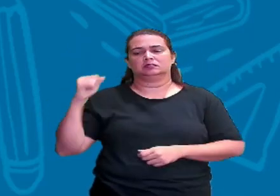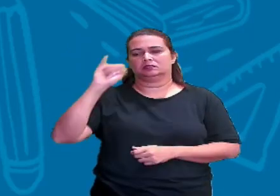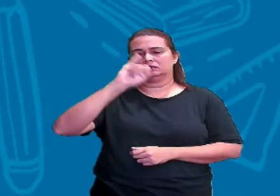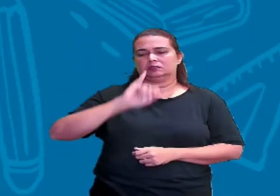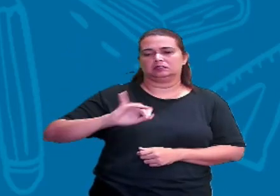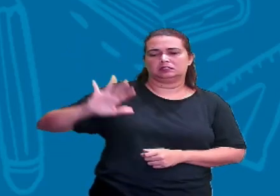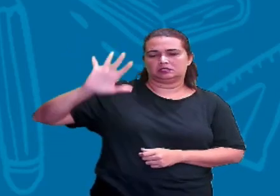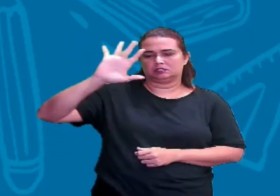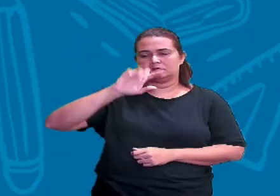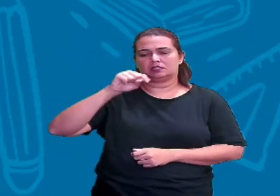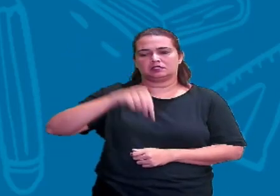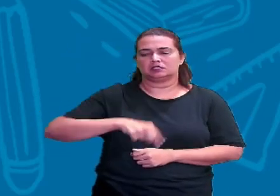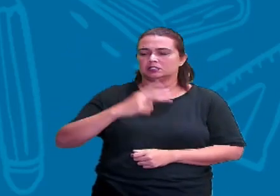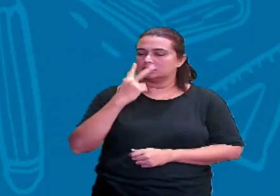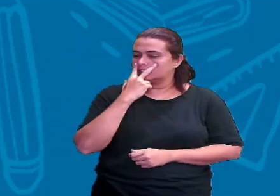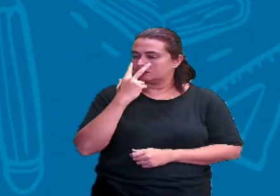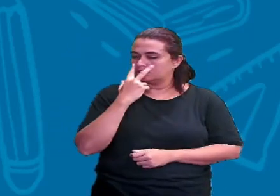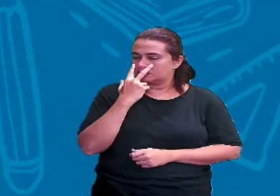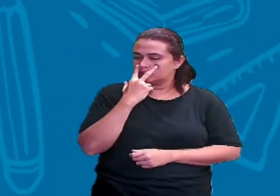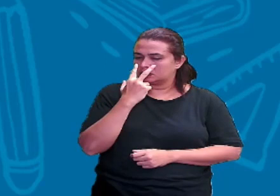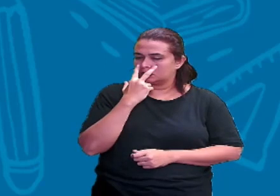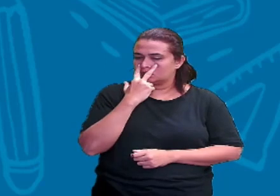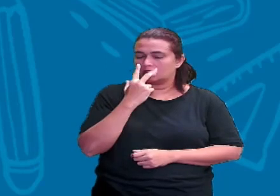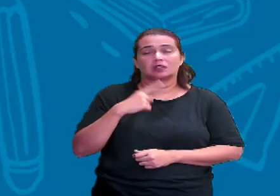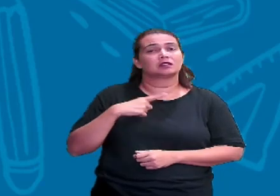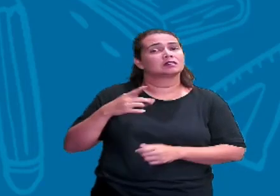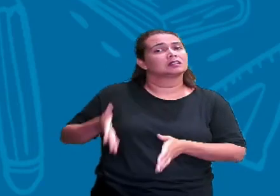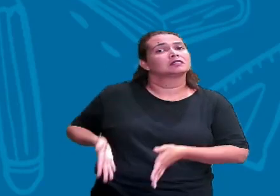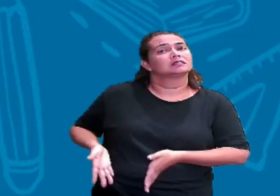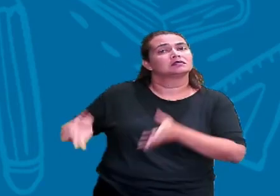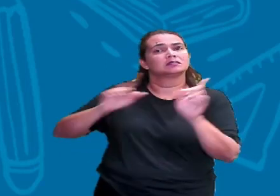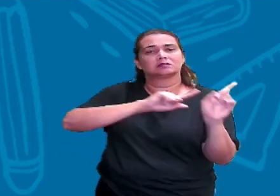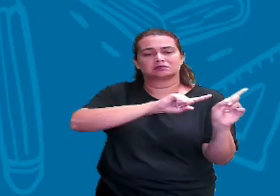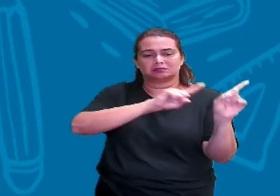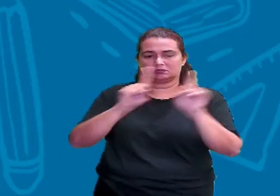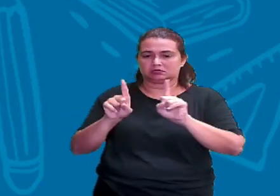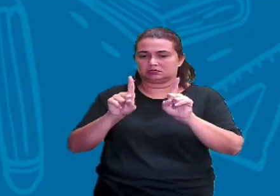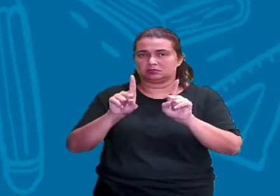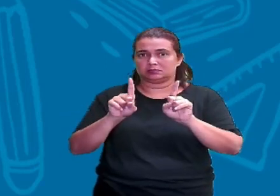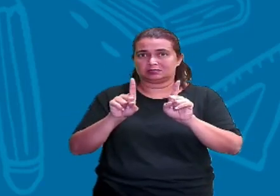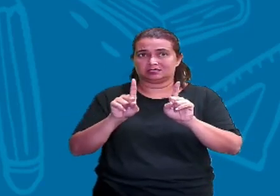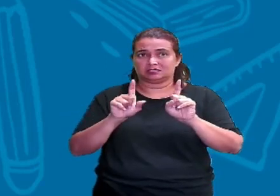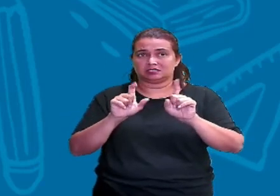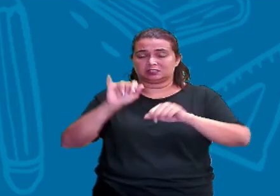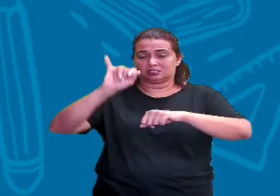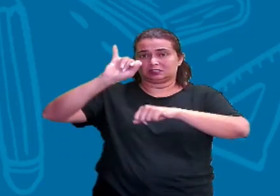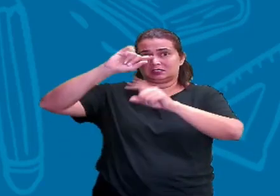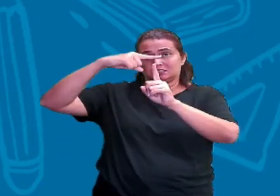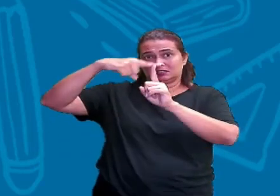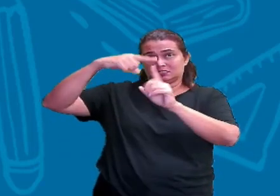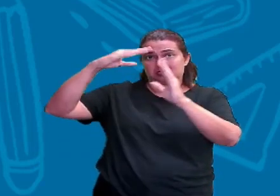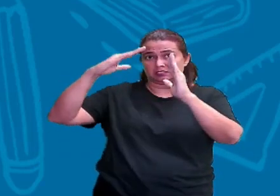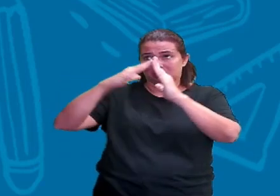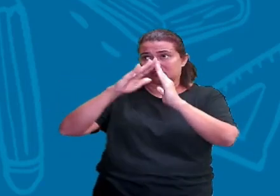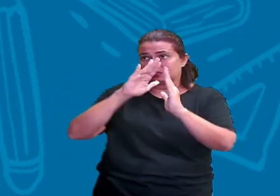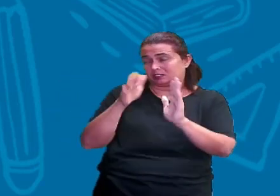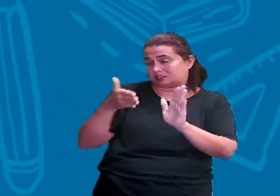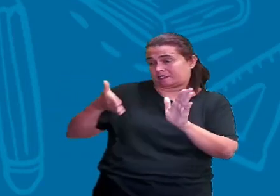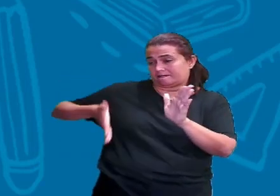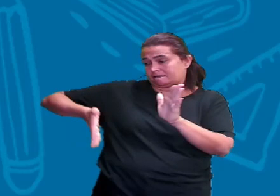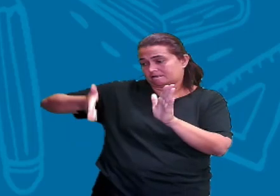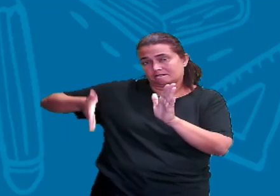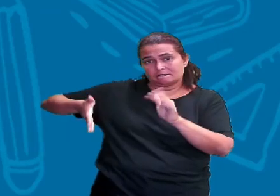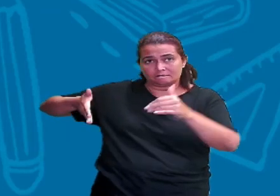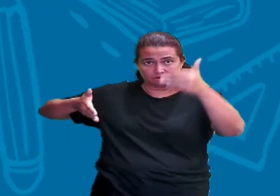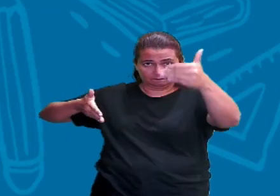nossa Igreja do Rosário, aquela igrejinha menor que fica na nossa Praça da Matriz, né, como referência em tempos